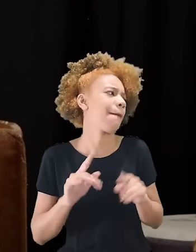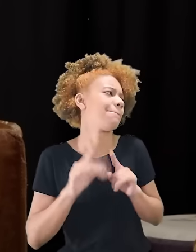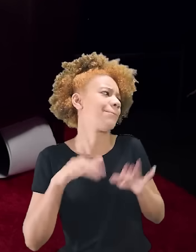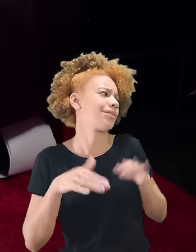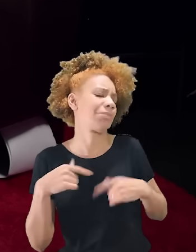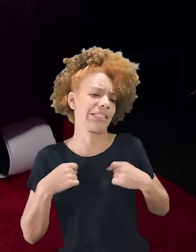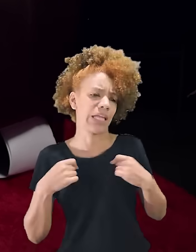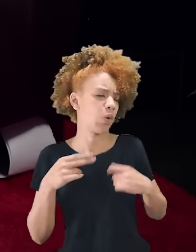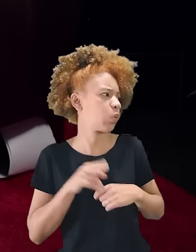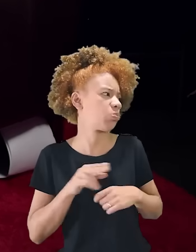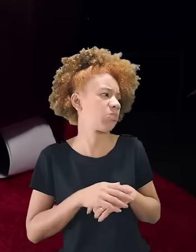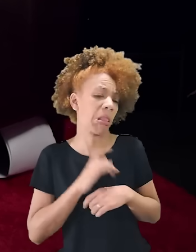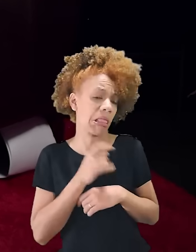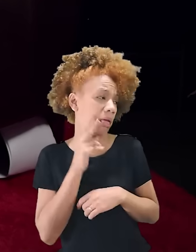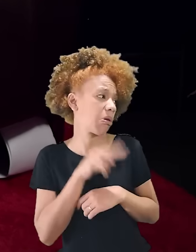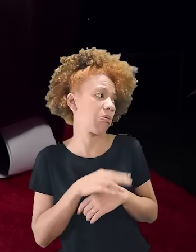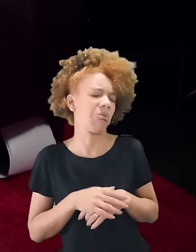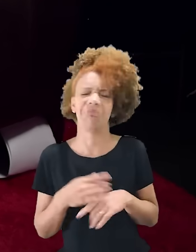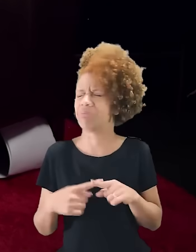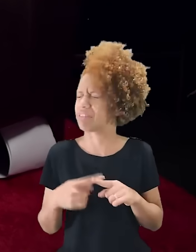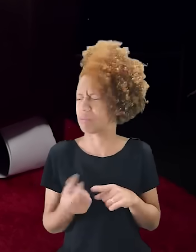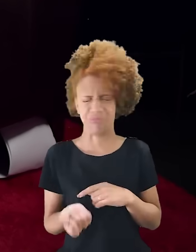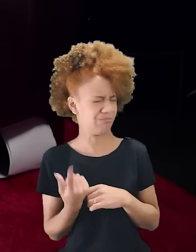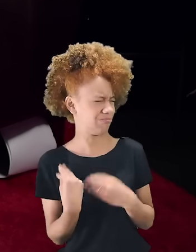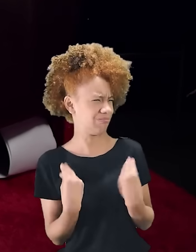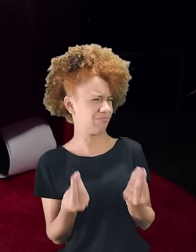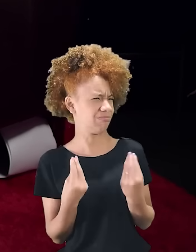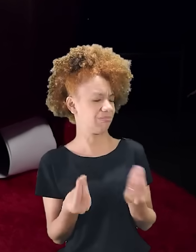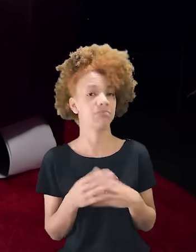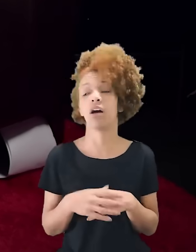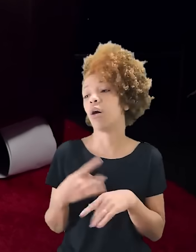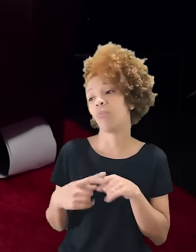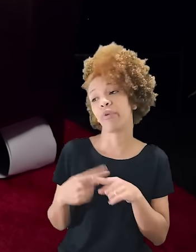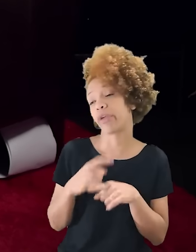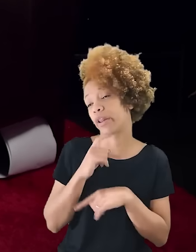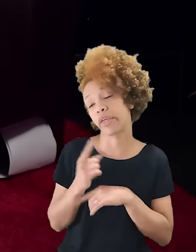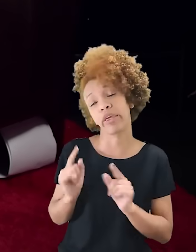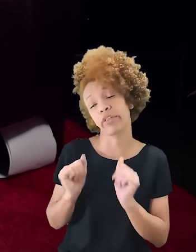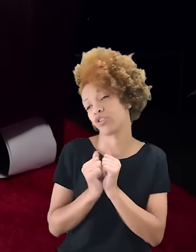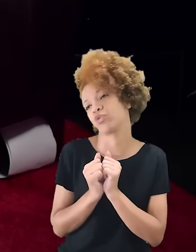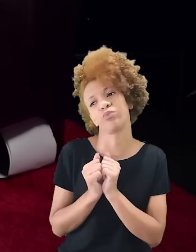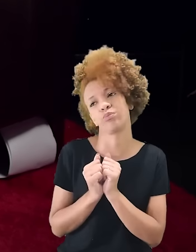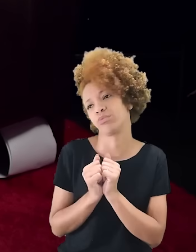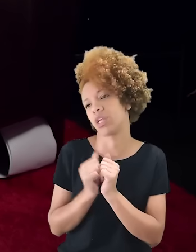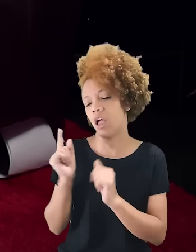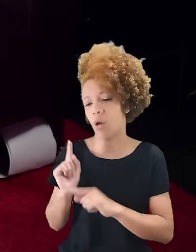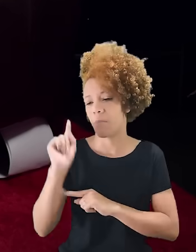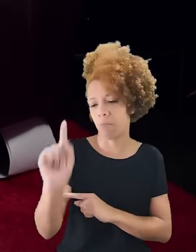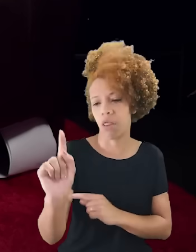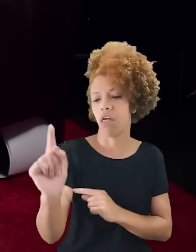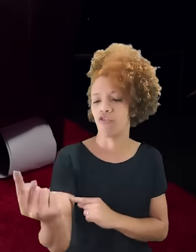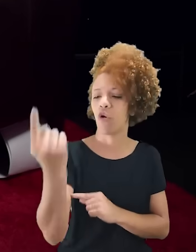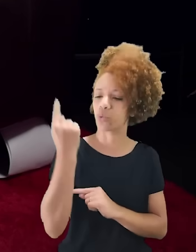assim Mas dependendo das roupas que a JK usa ninguém olhou para ti né porque uns negócios espalhar fudo não porque ninguém entra junto ah cada